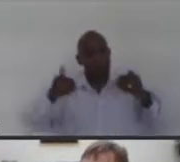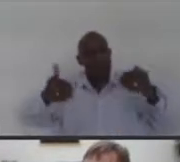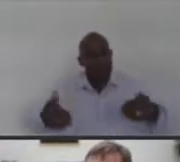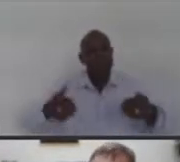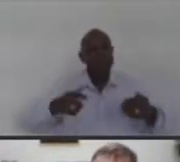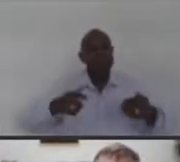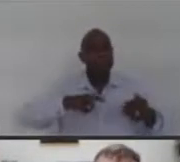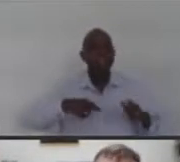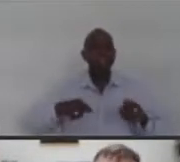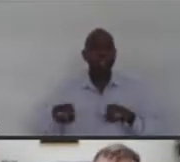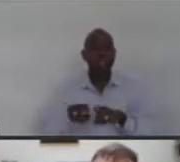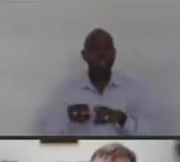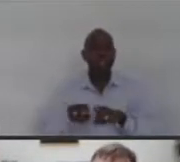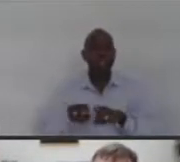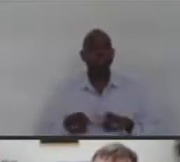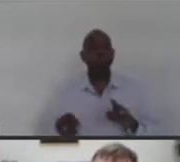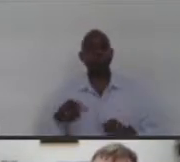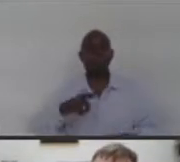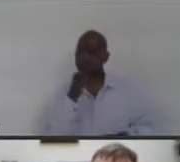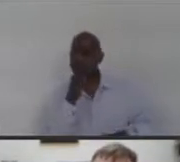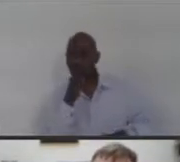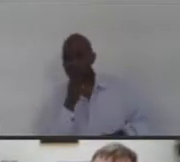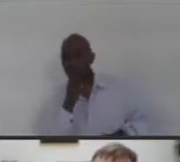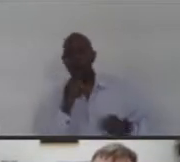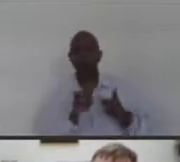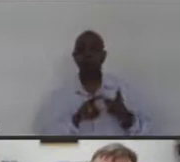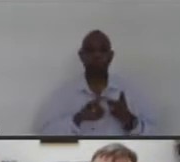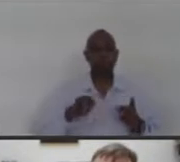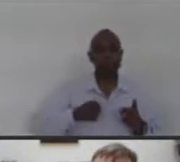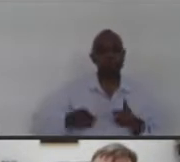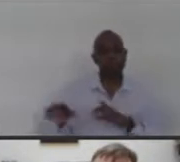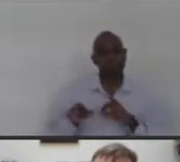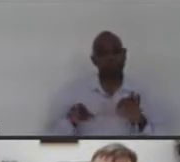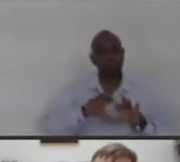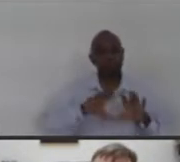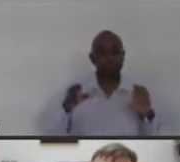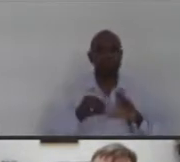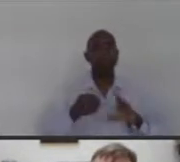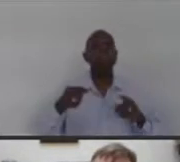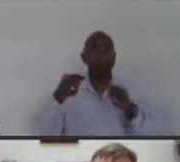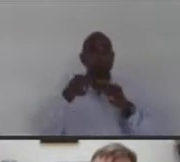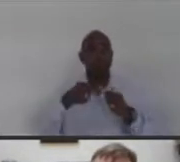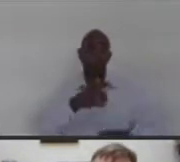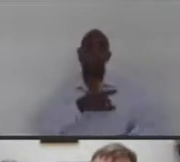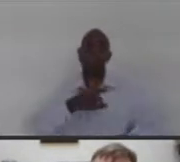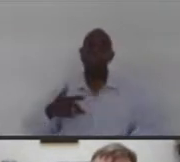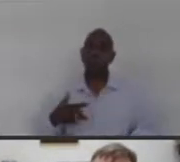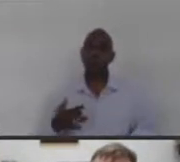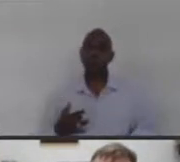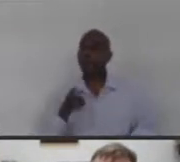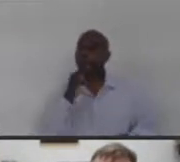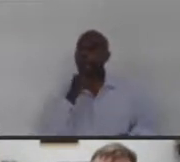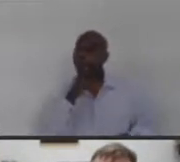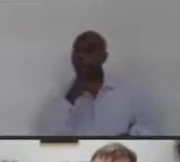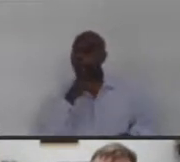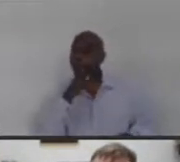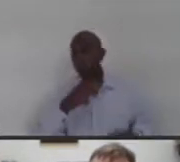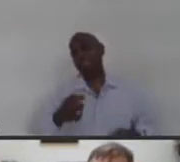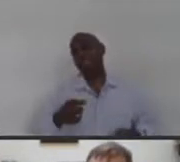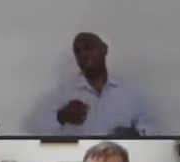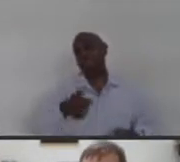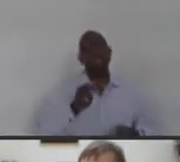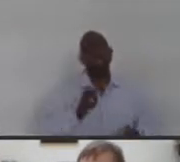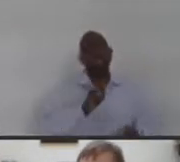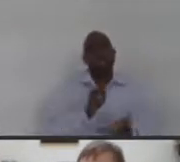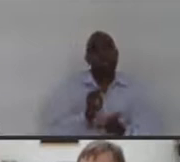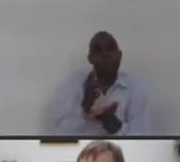água tratada, se fala de saúde pública. Água não é mercadoria. Então, é necessário, nesse requerimento, a gente entender